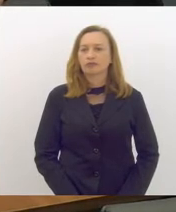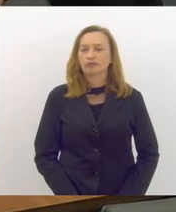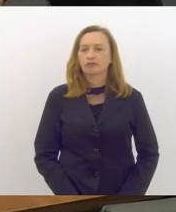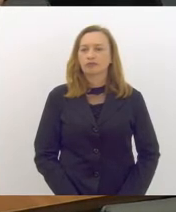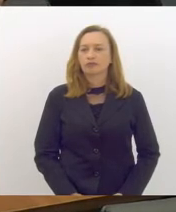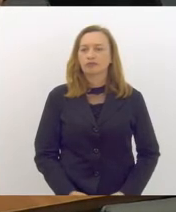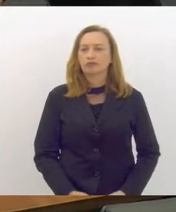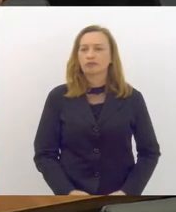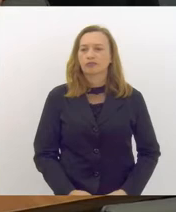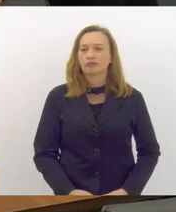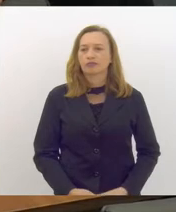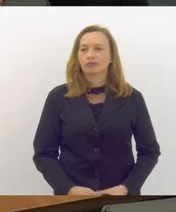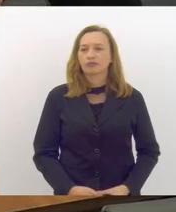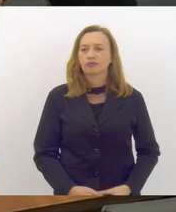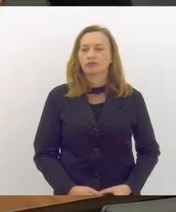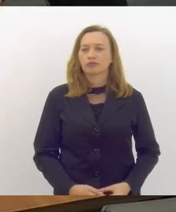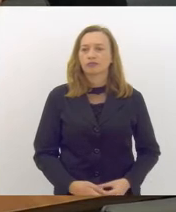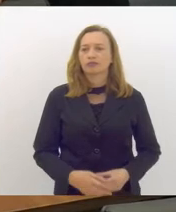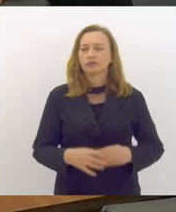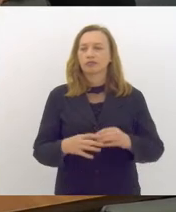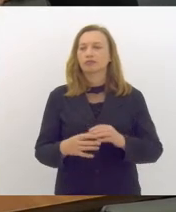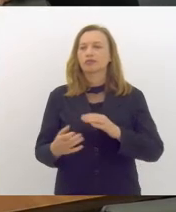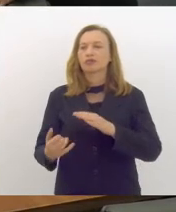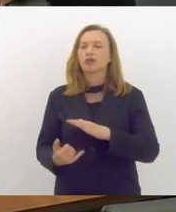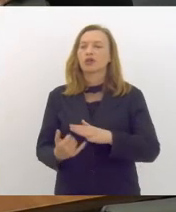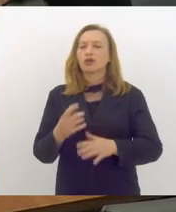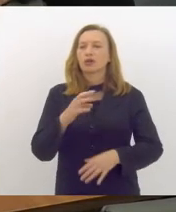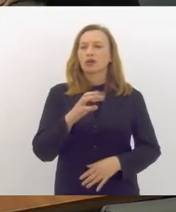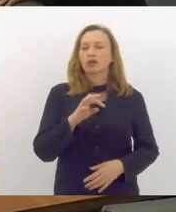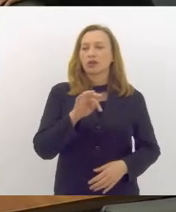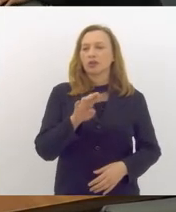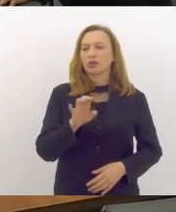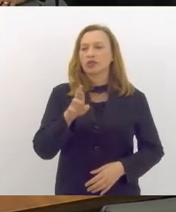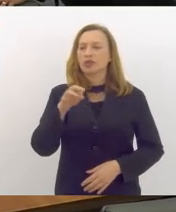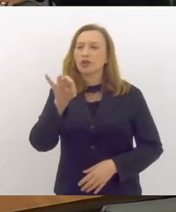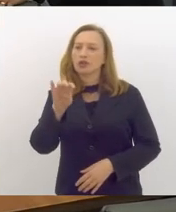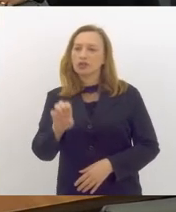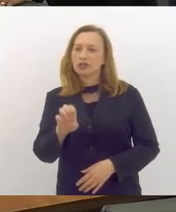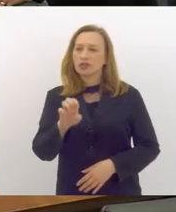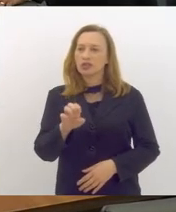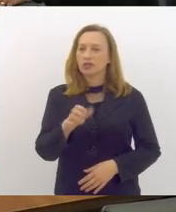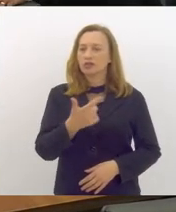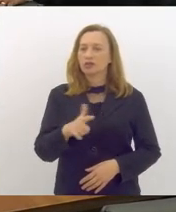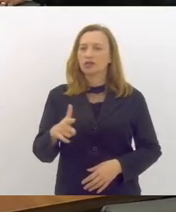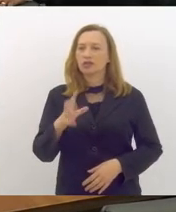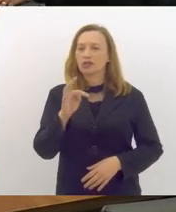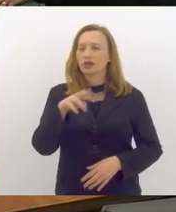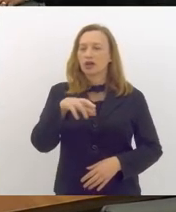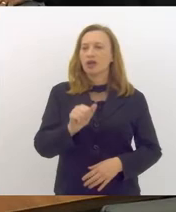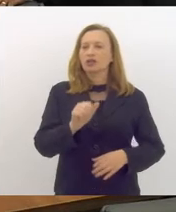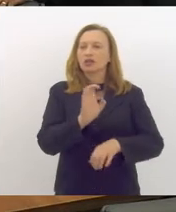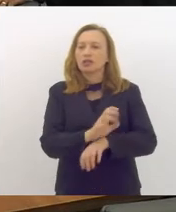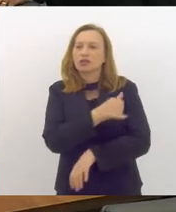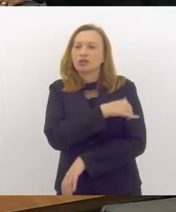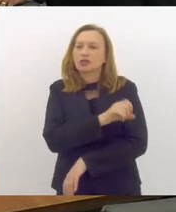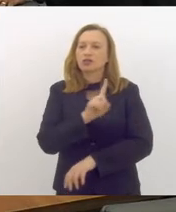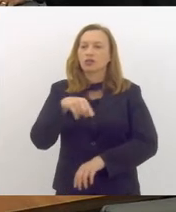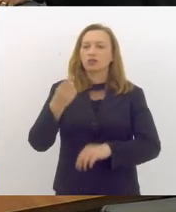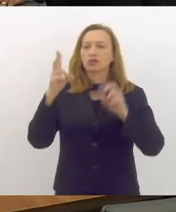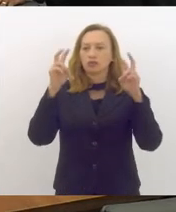Institui o programa Endometriose Sem Trauma no âmbito do Estado do Rio de Janeiro e das